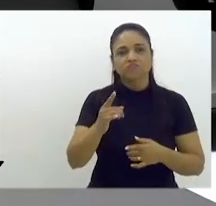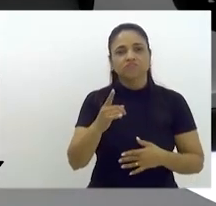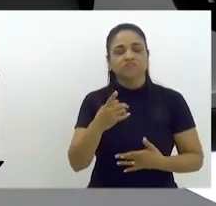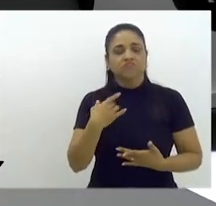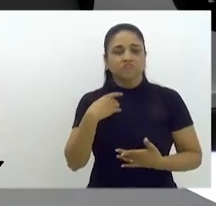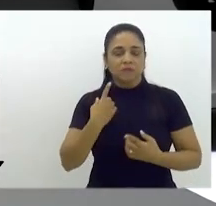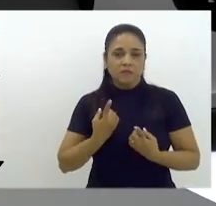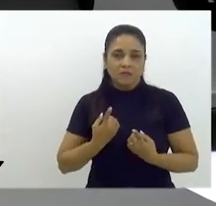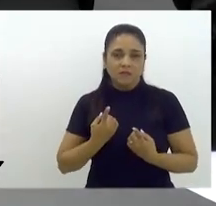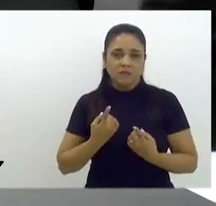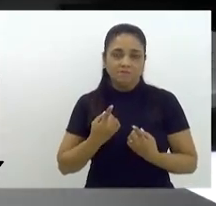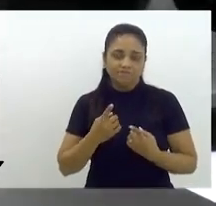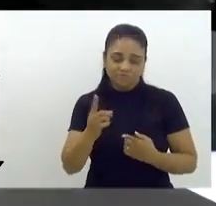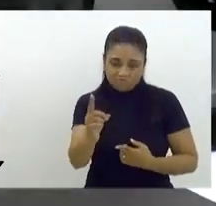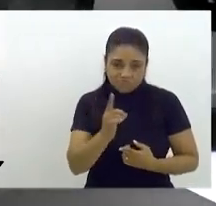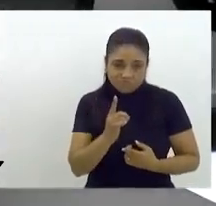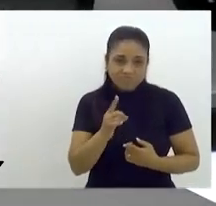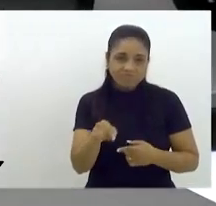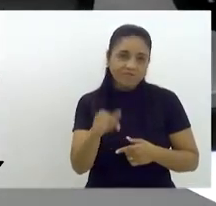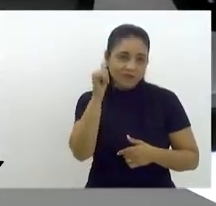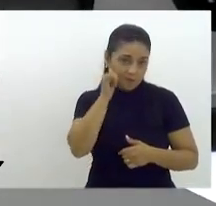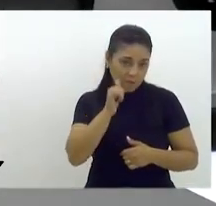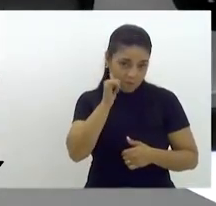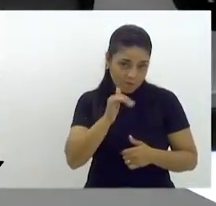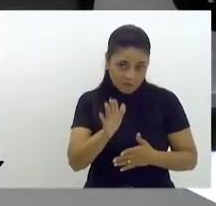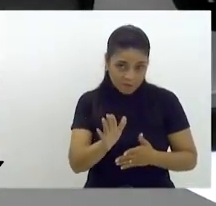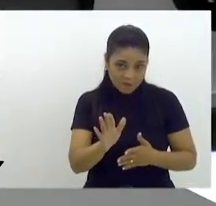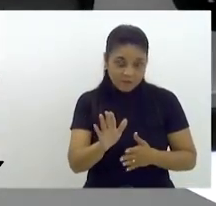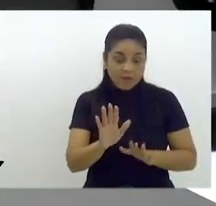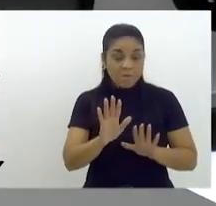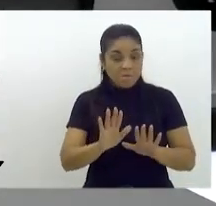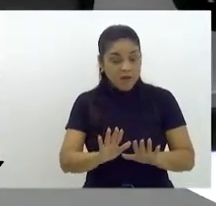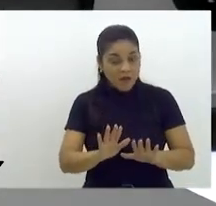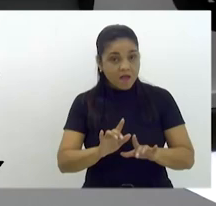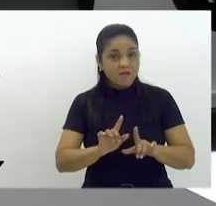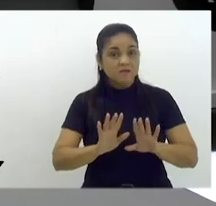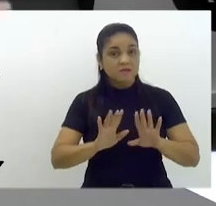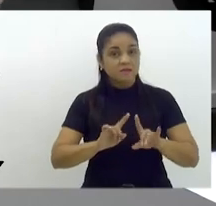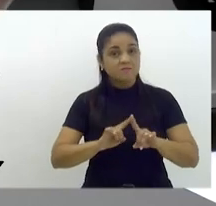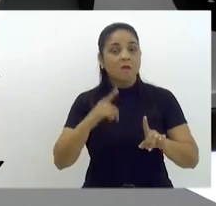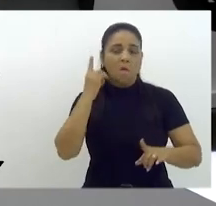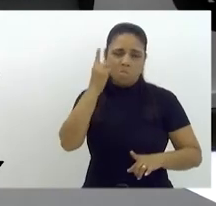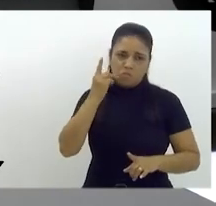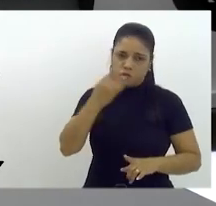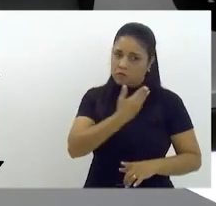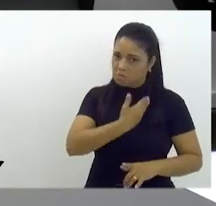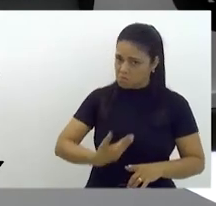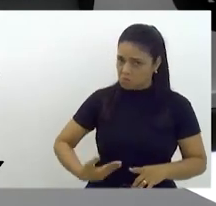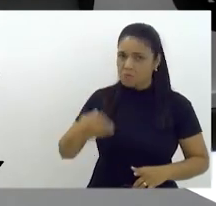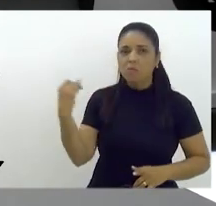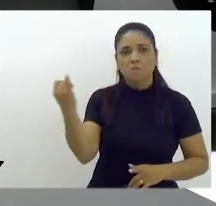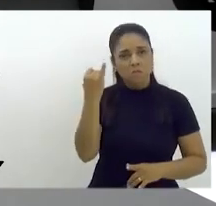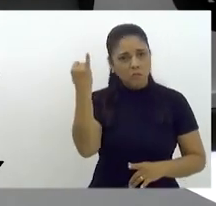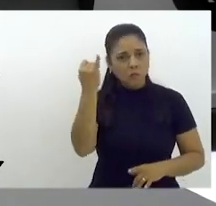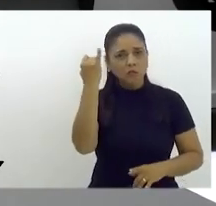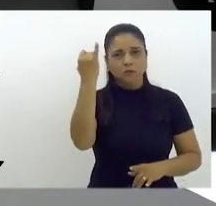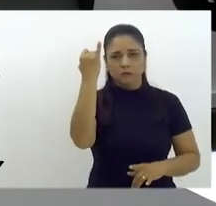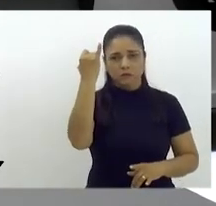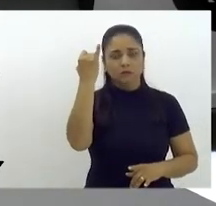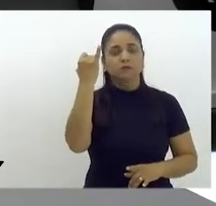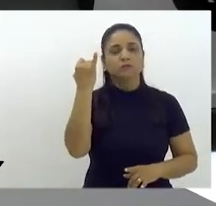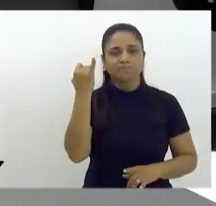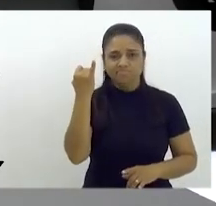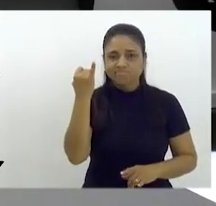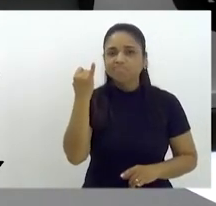vítimas de violência Não foi bem assim é uma política pública importantíssima das primeiras políticas